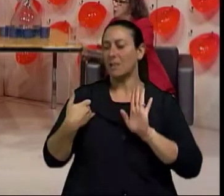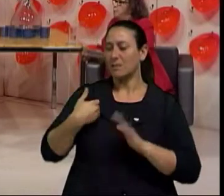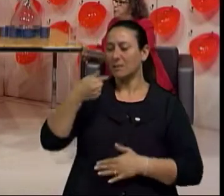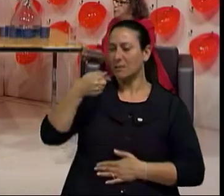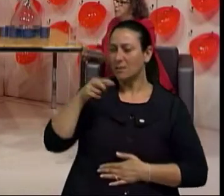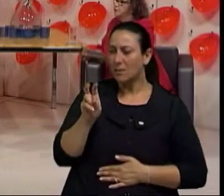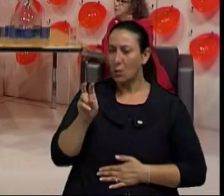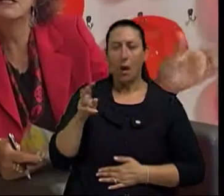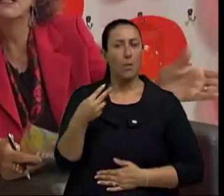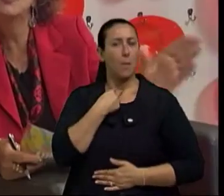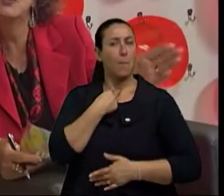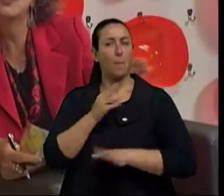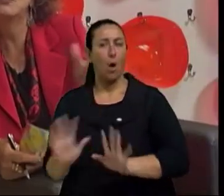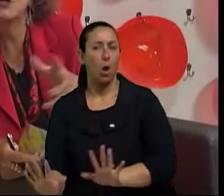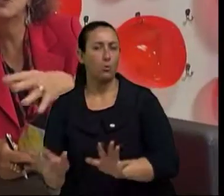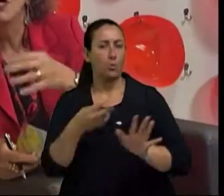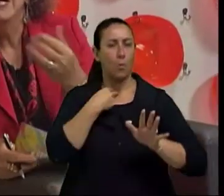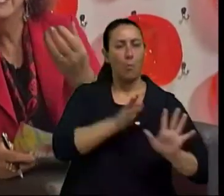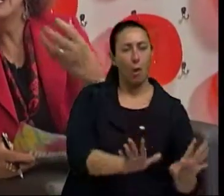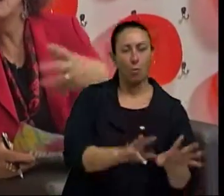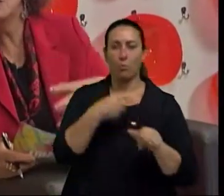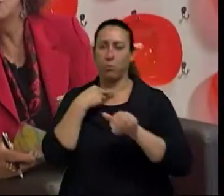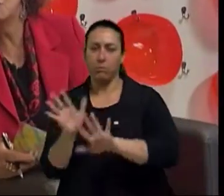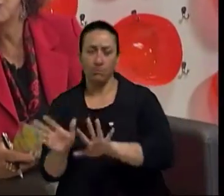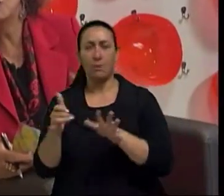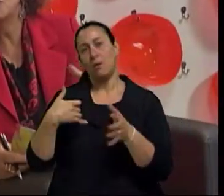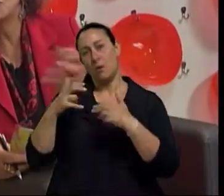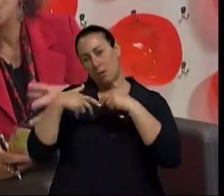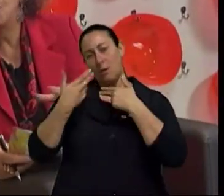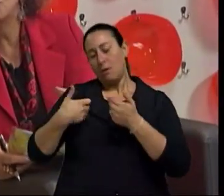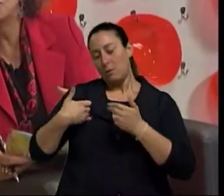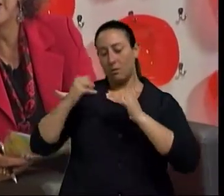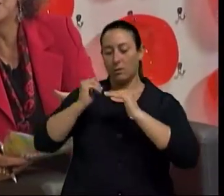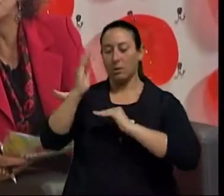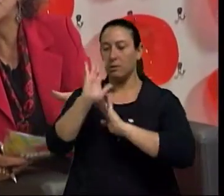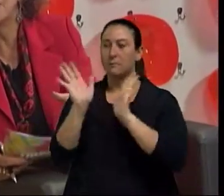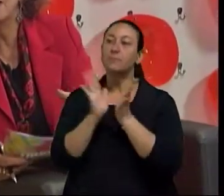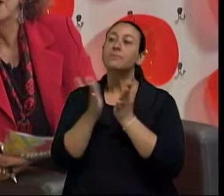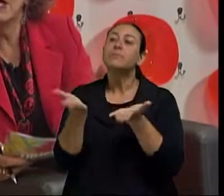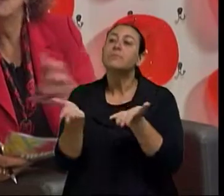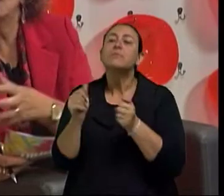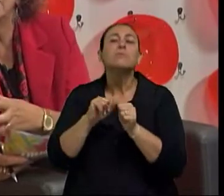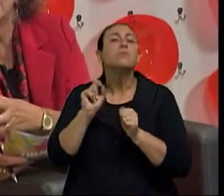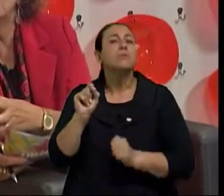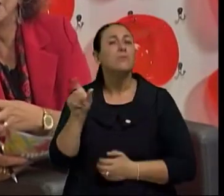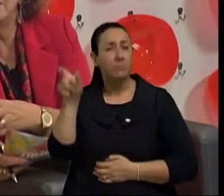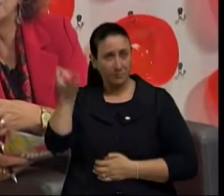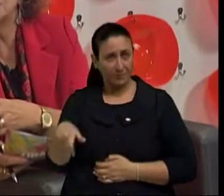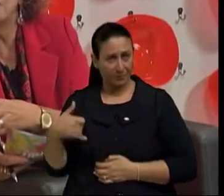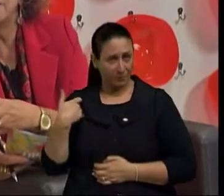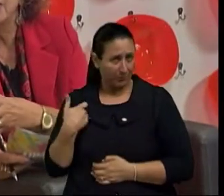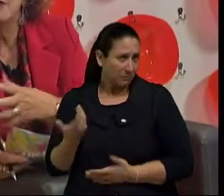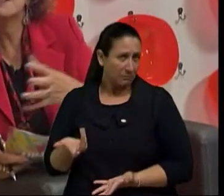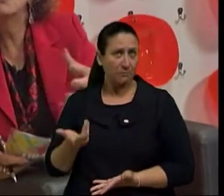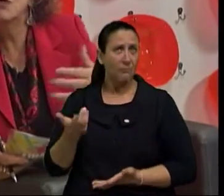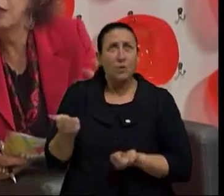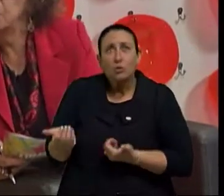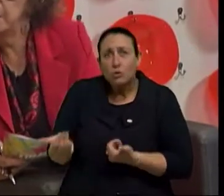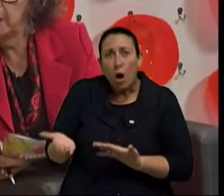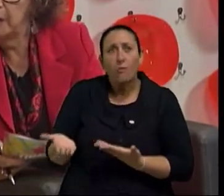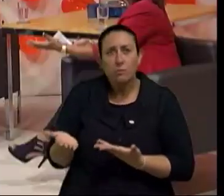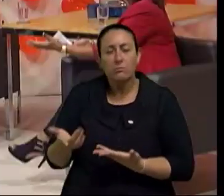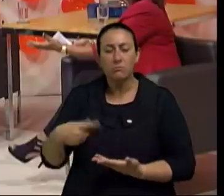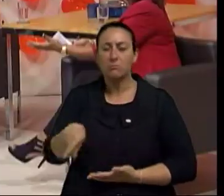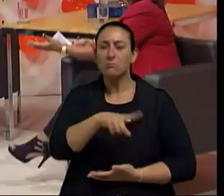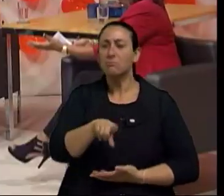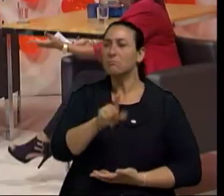75, não pode mais fazer isto e isto e isto, que às vezes os filhos ou os netos, né, claro, com uma idade bem mais jovem, estão